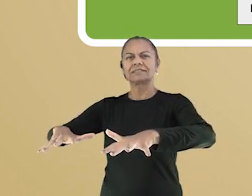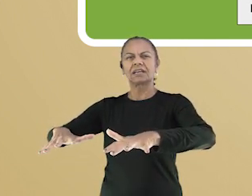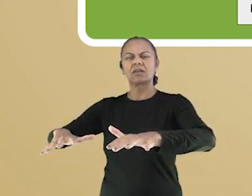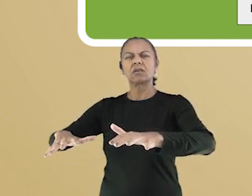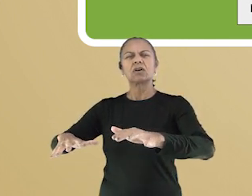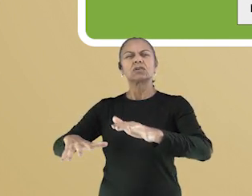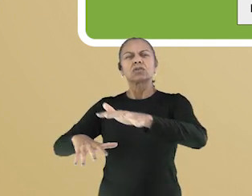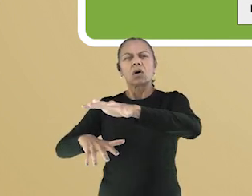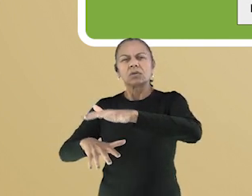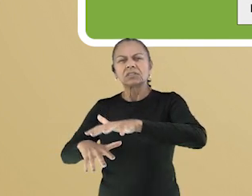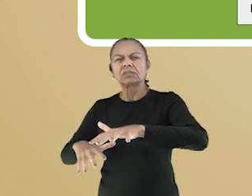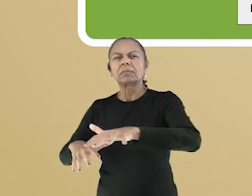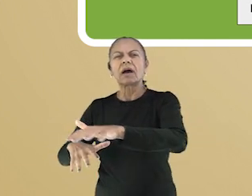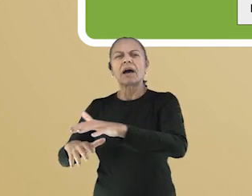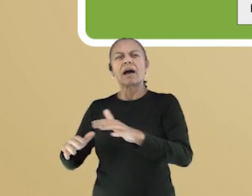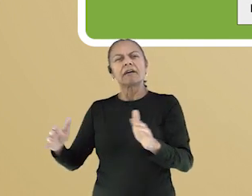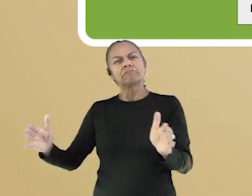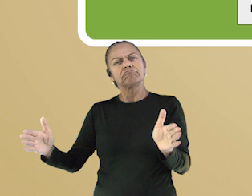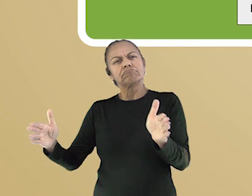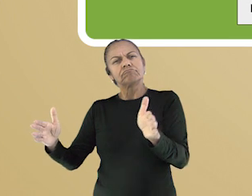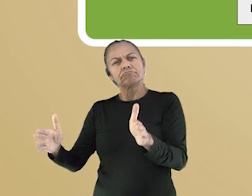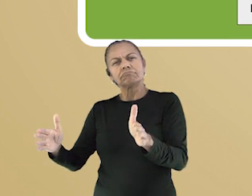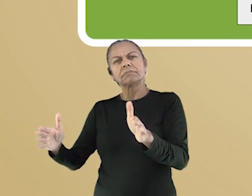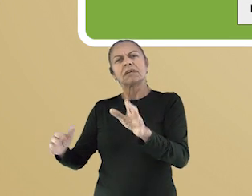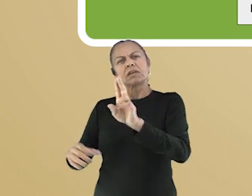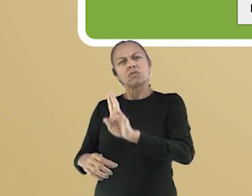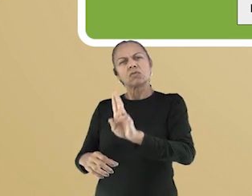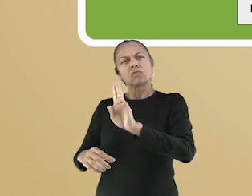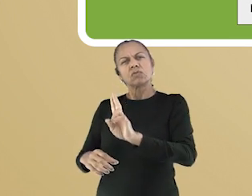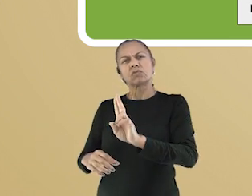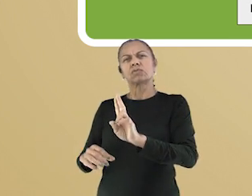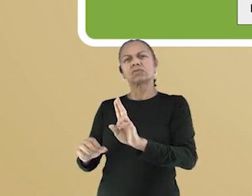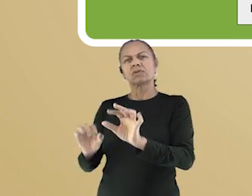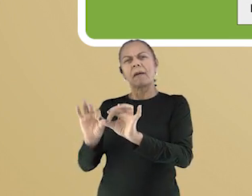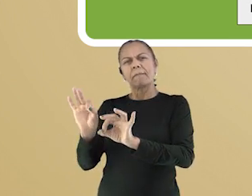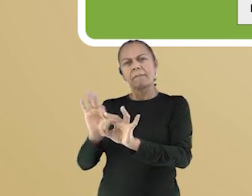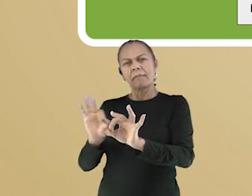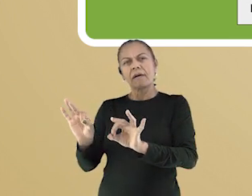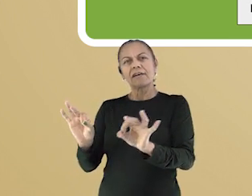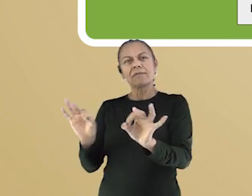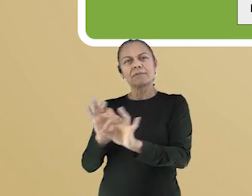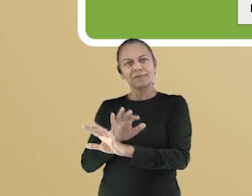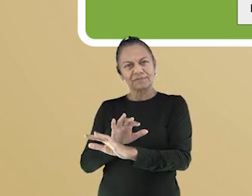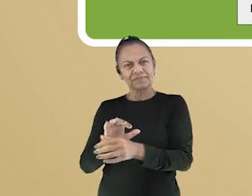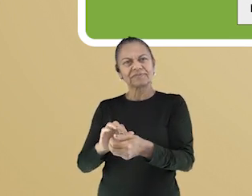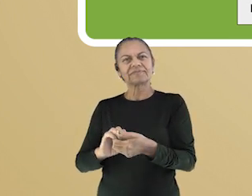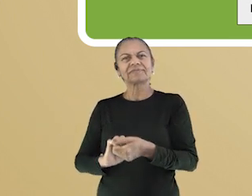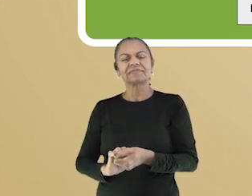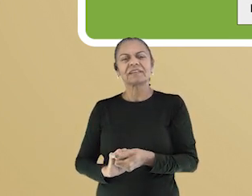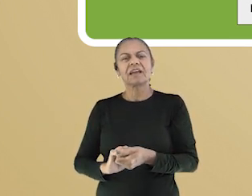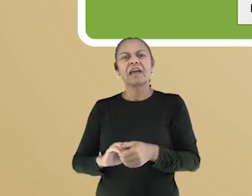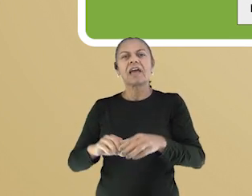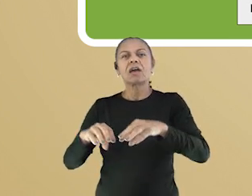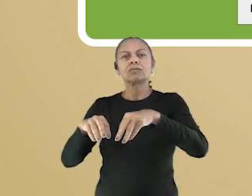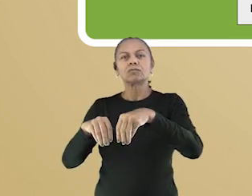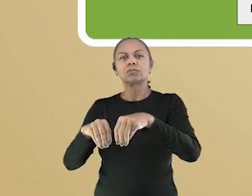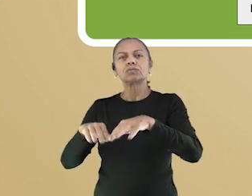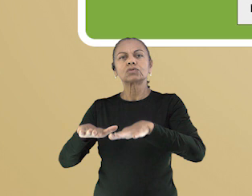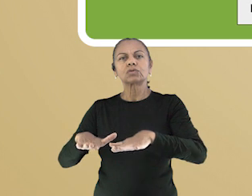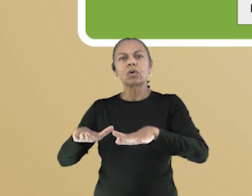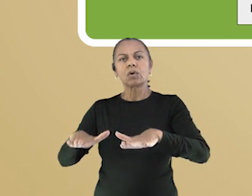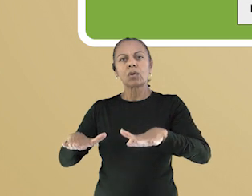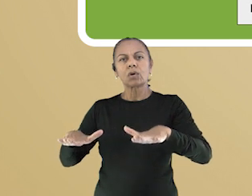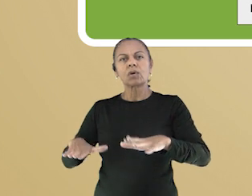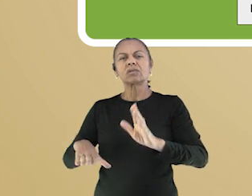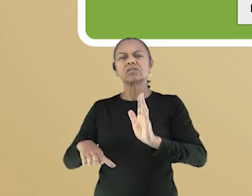expande, mas ele consegue produzir mais dentro do espaço que ele já utiliza, o espaço que ele já preparou. E o que torna isso possível? Bem, é